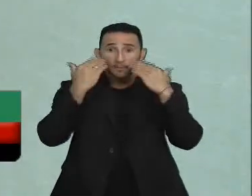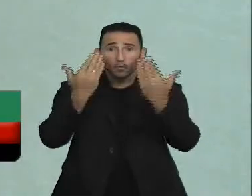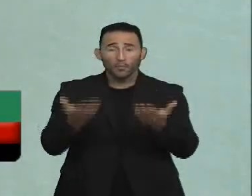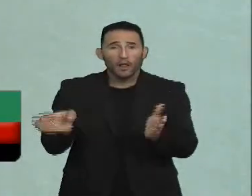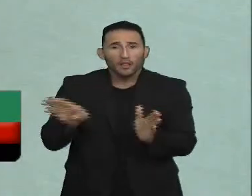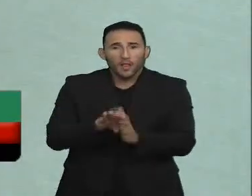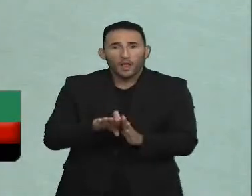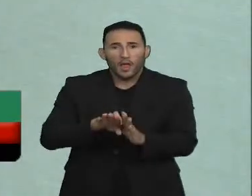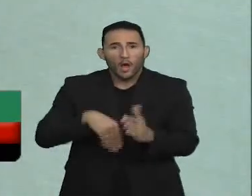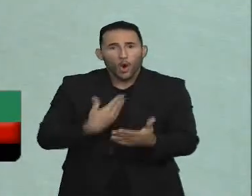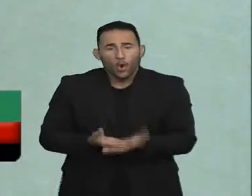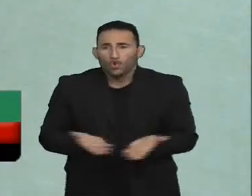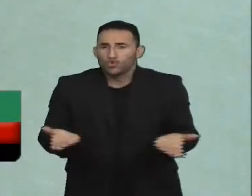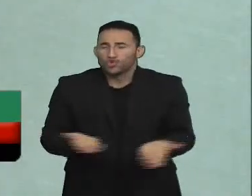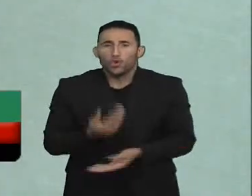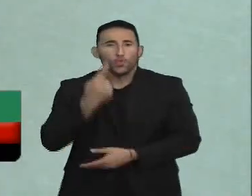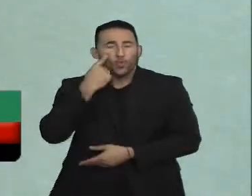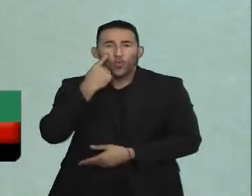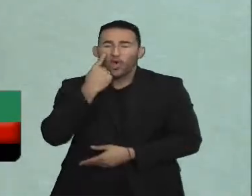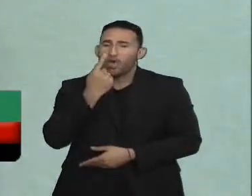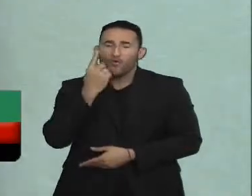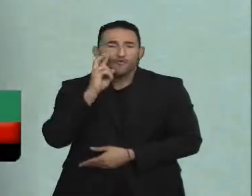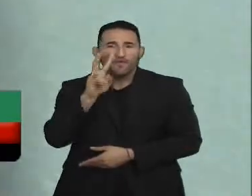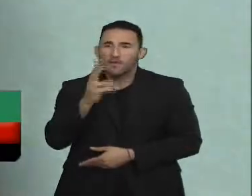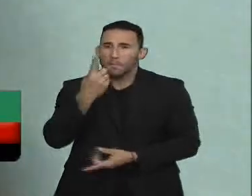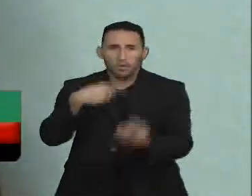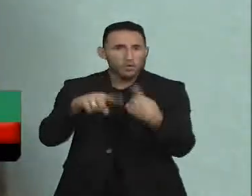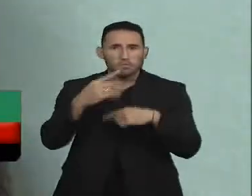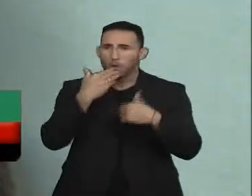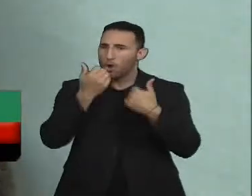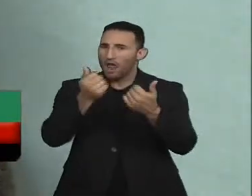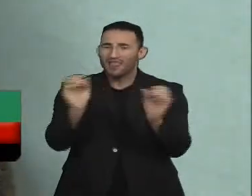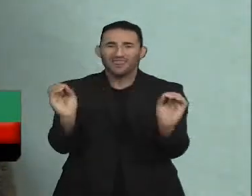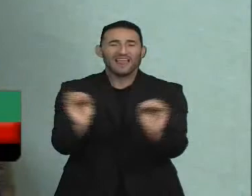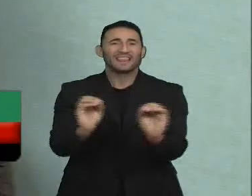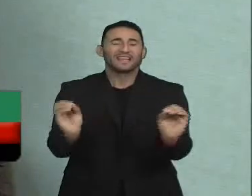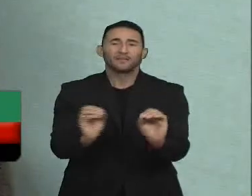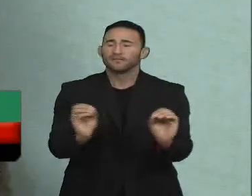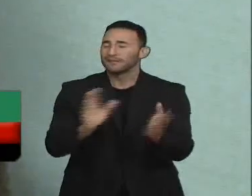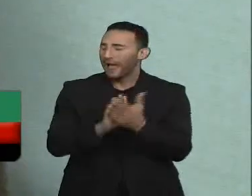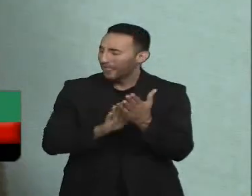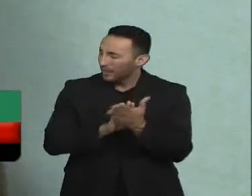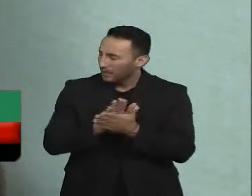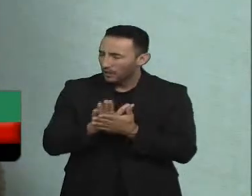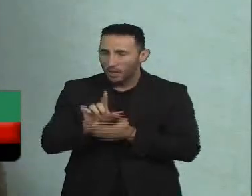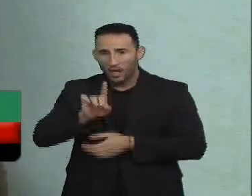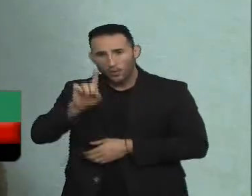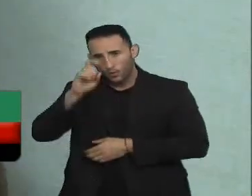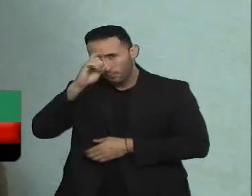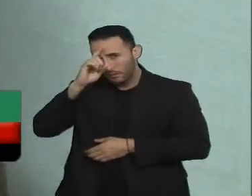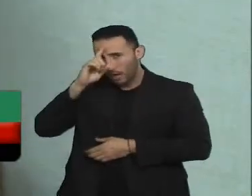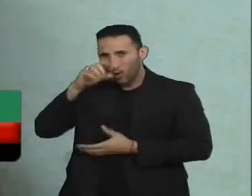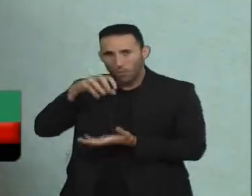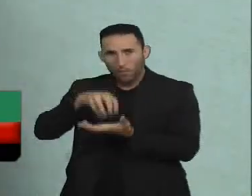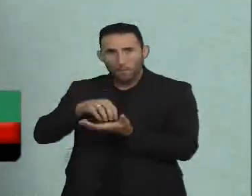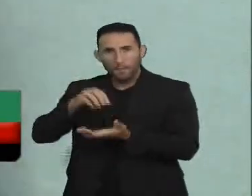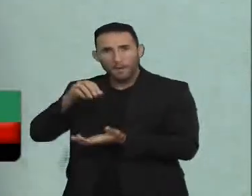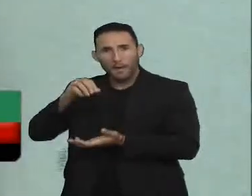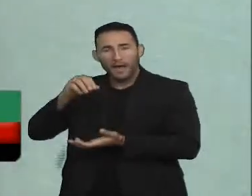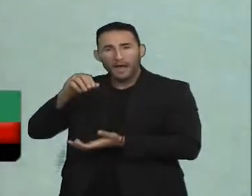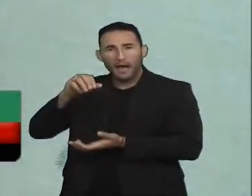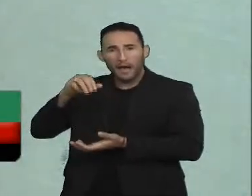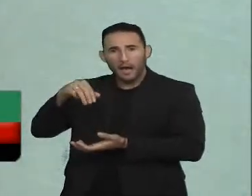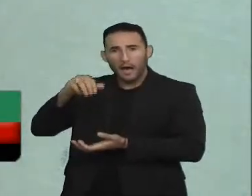até hoje eu não vi melhora alguma no Hospital e Maternidade Amadora Aguiar. É um